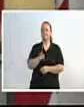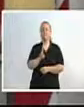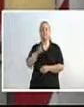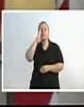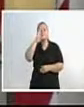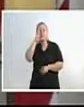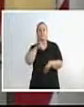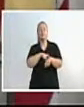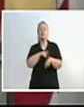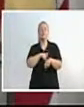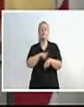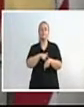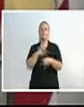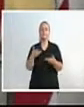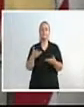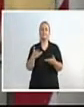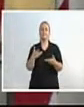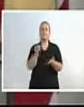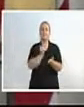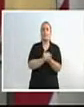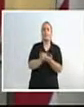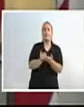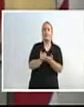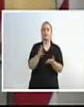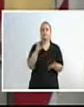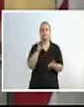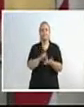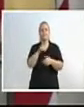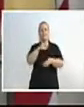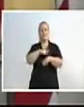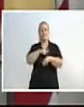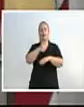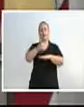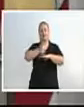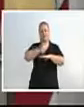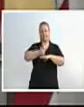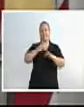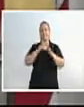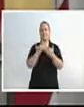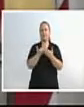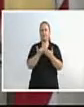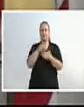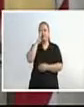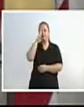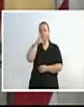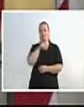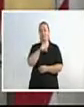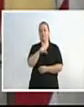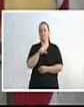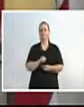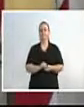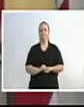de entrada e saída das escolas, principalmente do Adelaide Stark, que ali